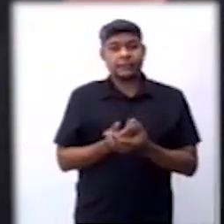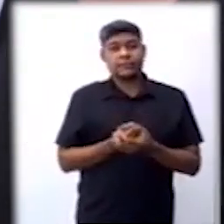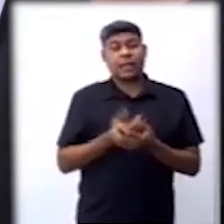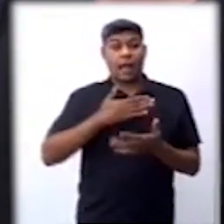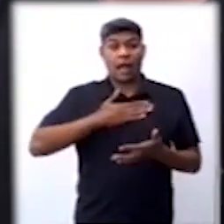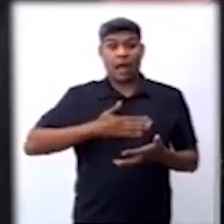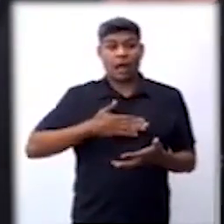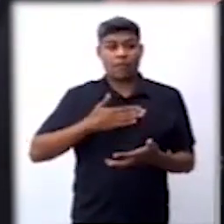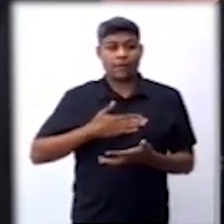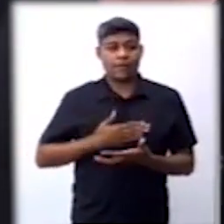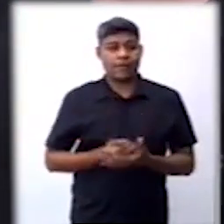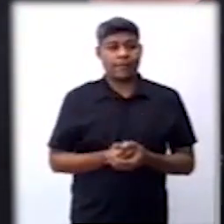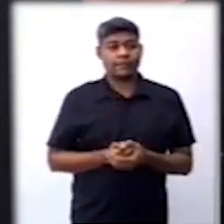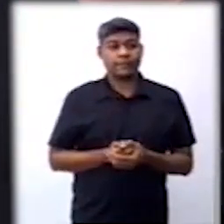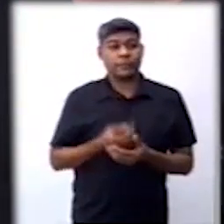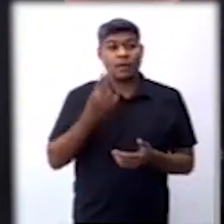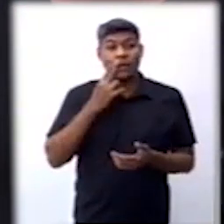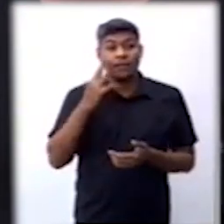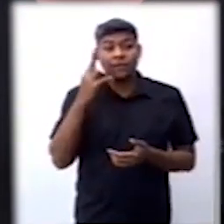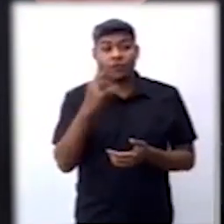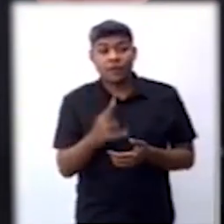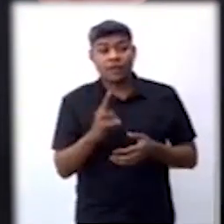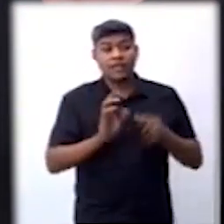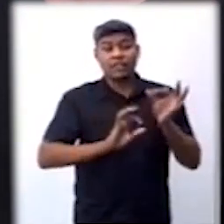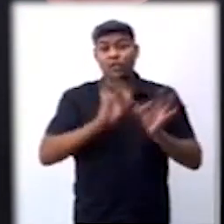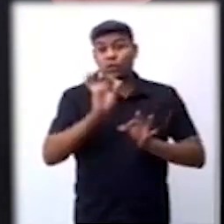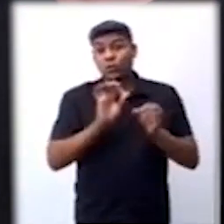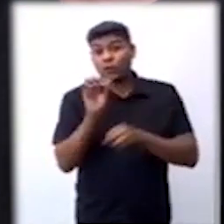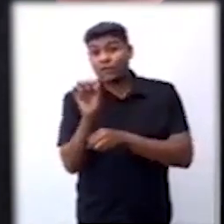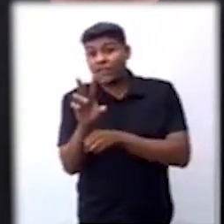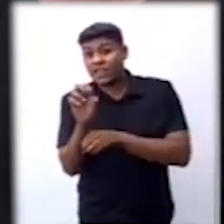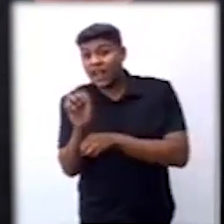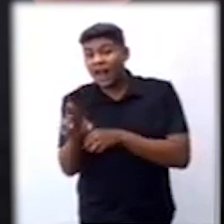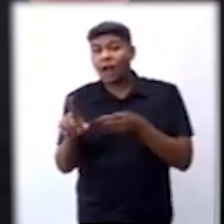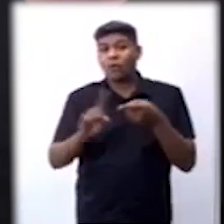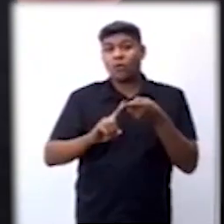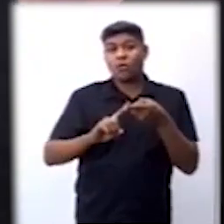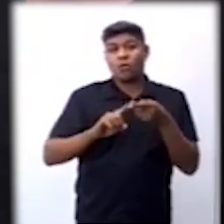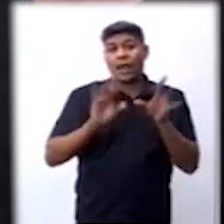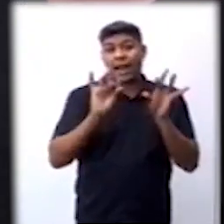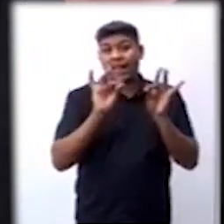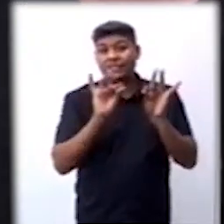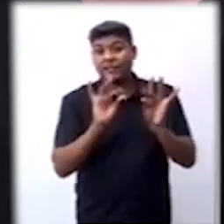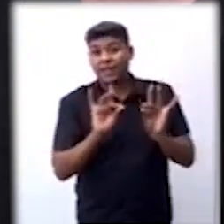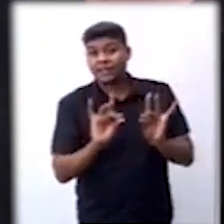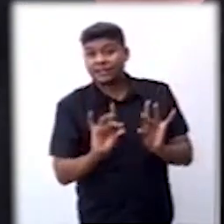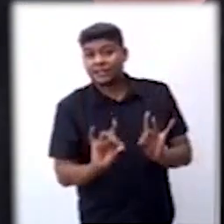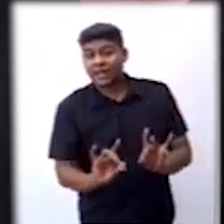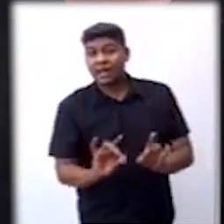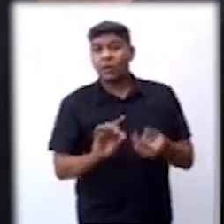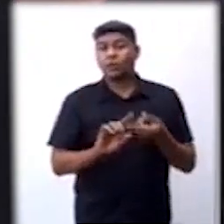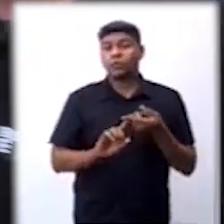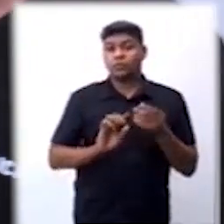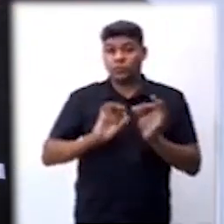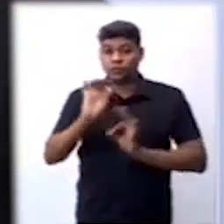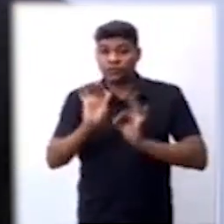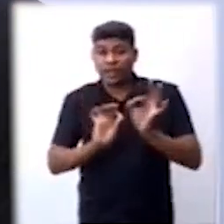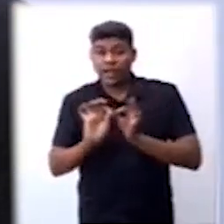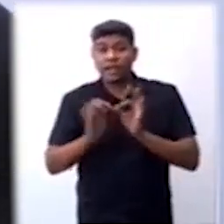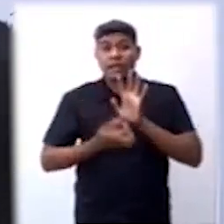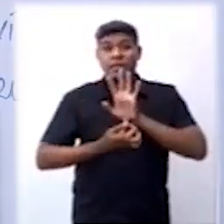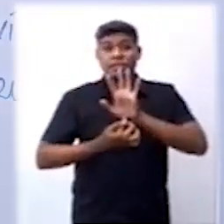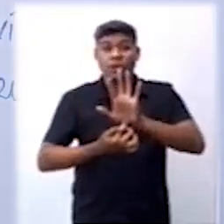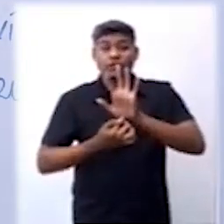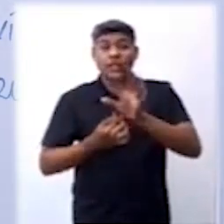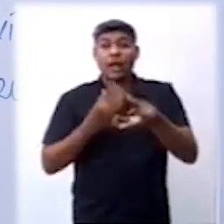mundo, que a gente ia ver a estrutura viral, a gente ia ver a classificação aqui que eu mostrei para vocês já anotaram isso aqui, e eu queria